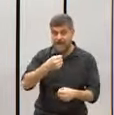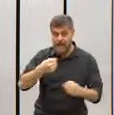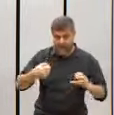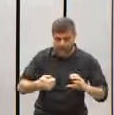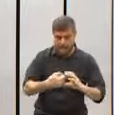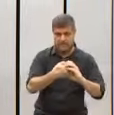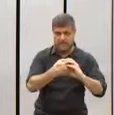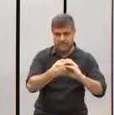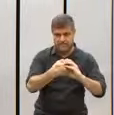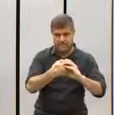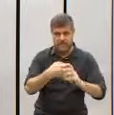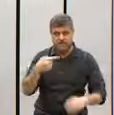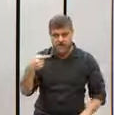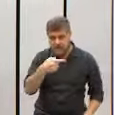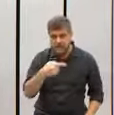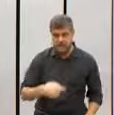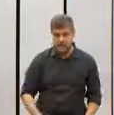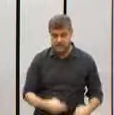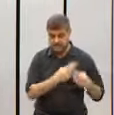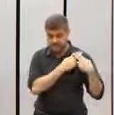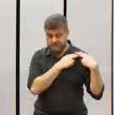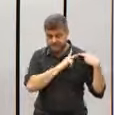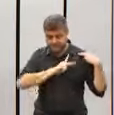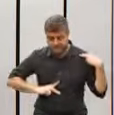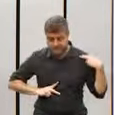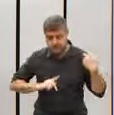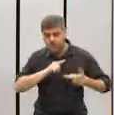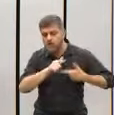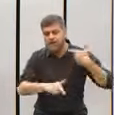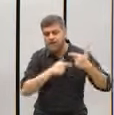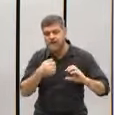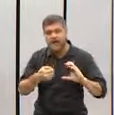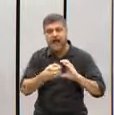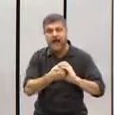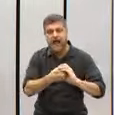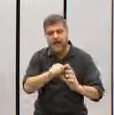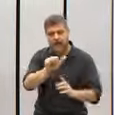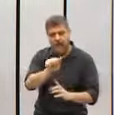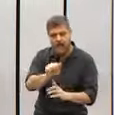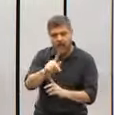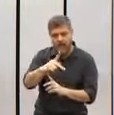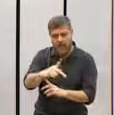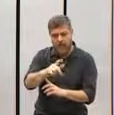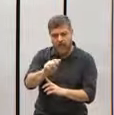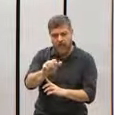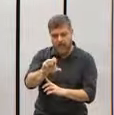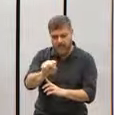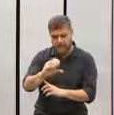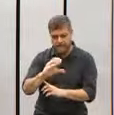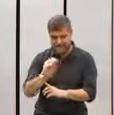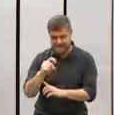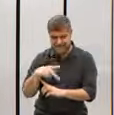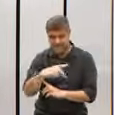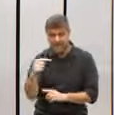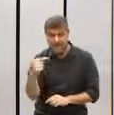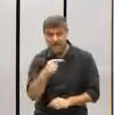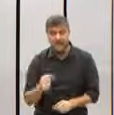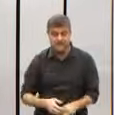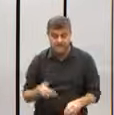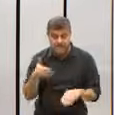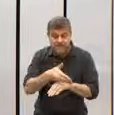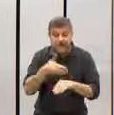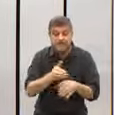Renê? E eu queria que você falasse um pouquinho desse trabalho da Pascamp e da função que vocês têm no Conselho